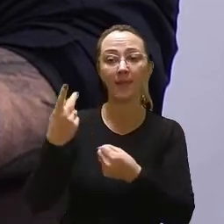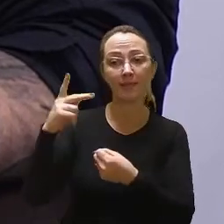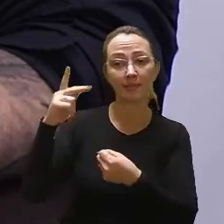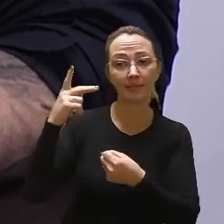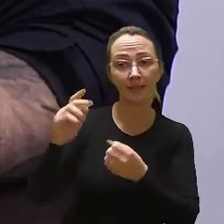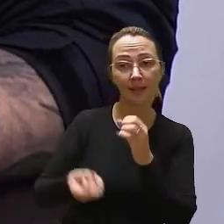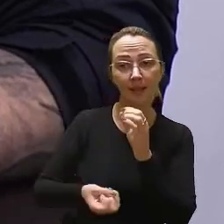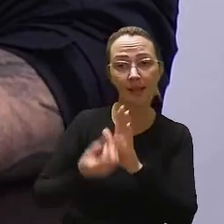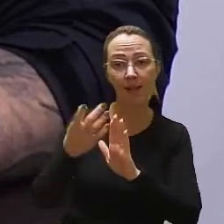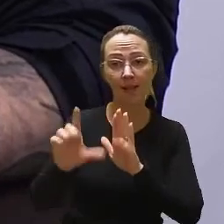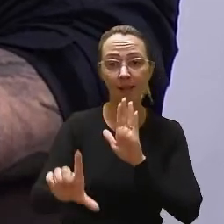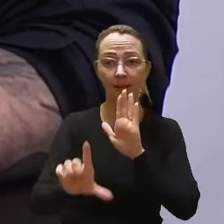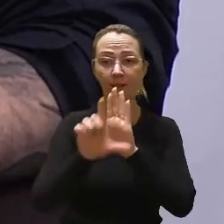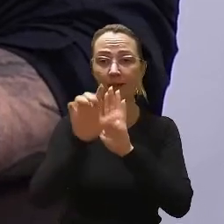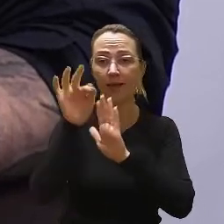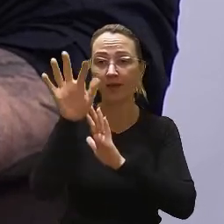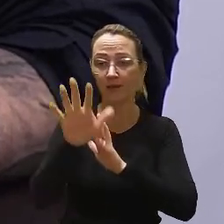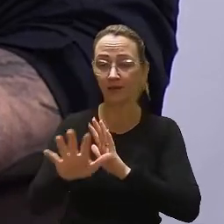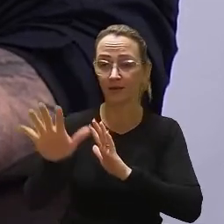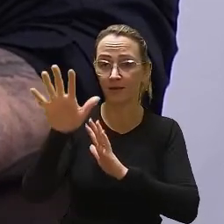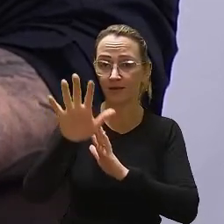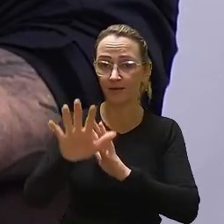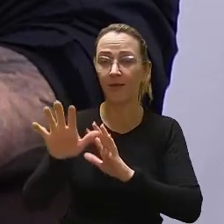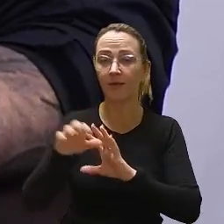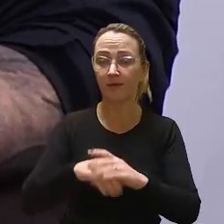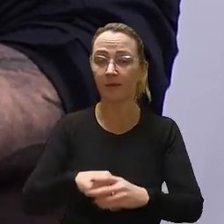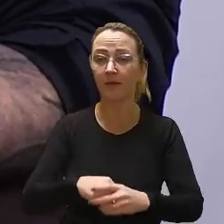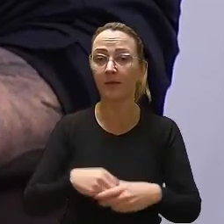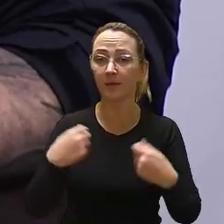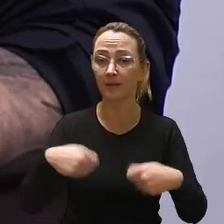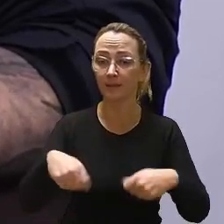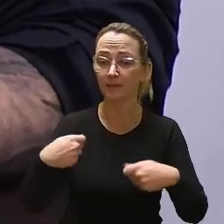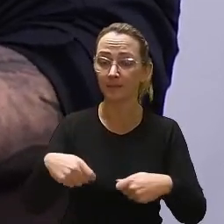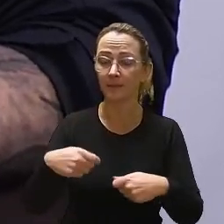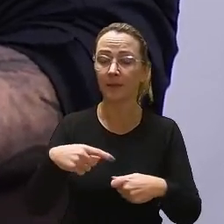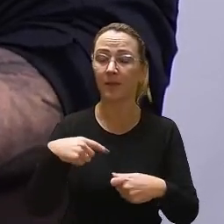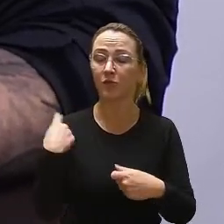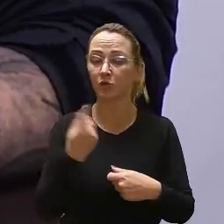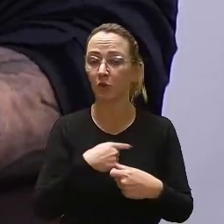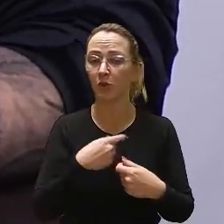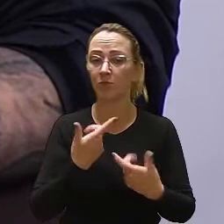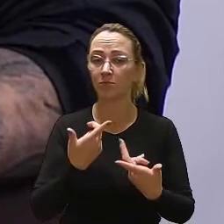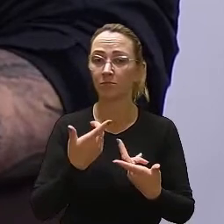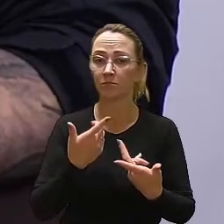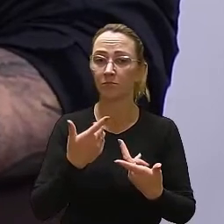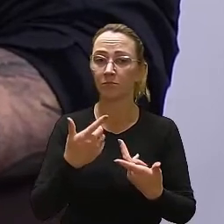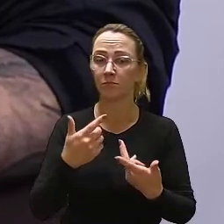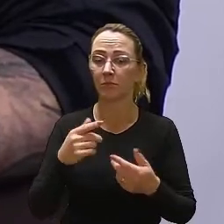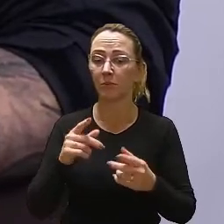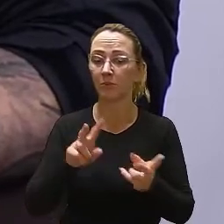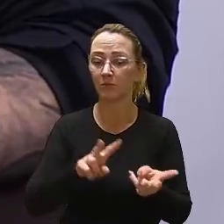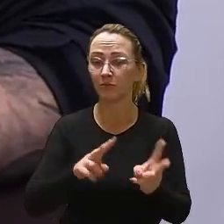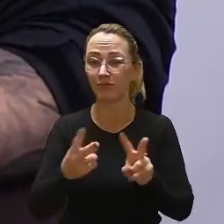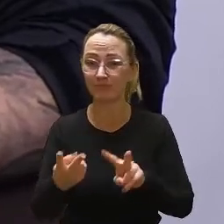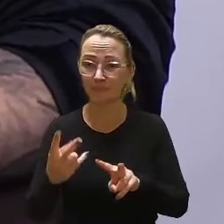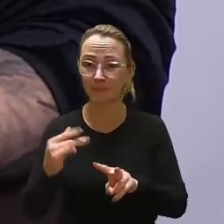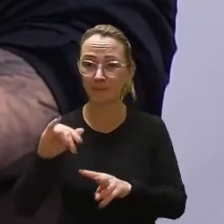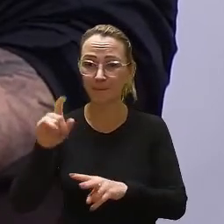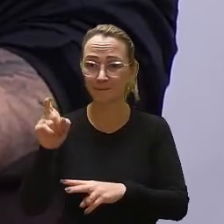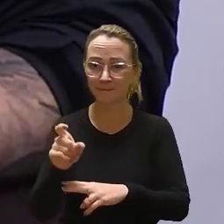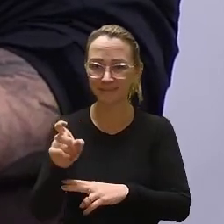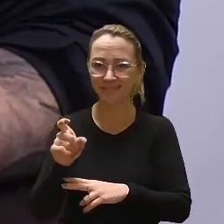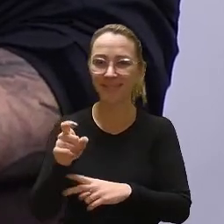mais efetividade ao MED e que os movimentos transacionados no PIX